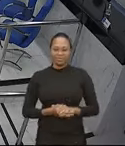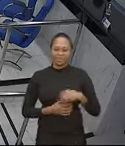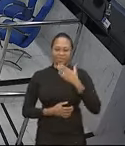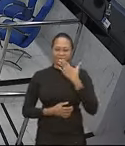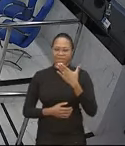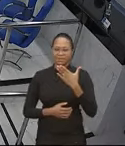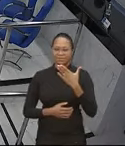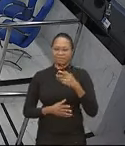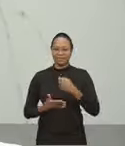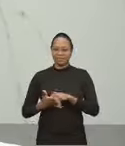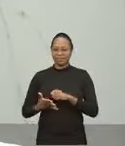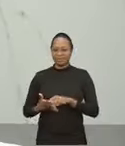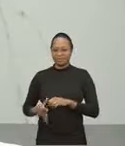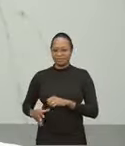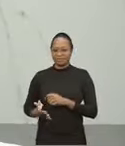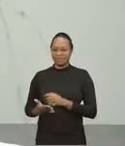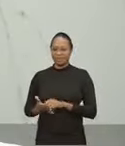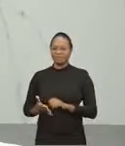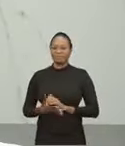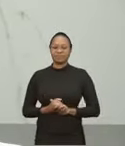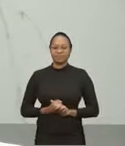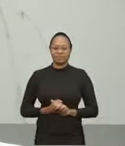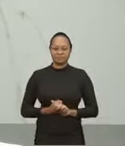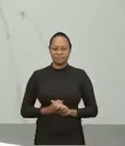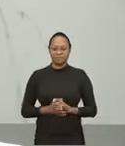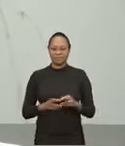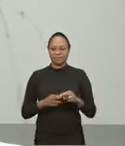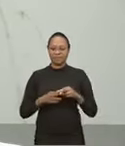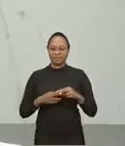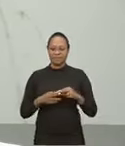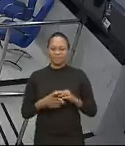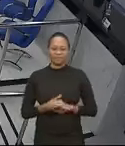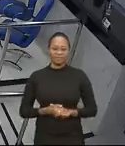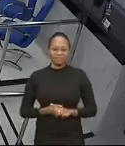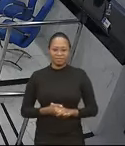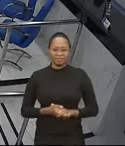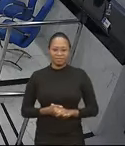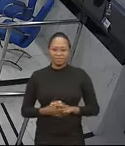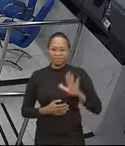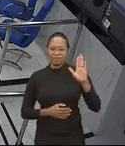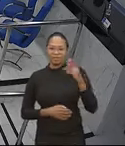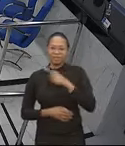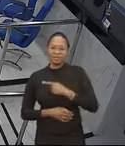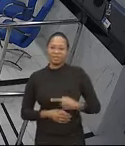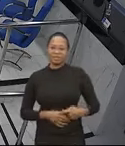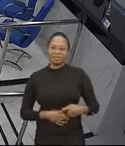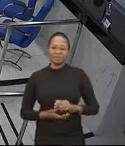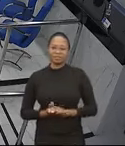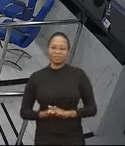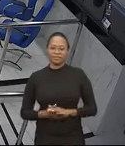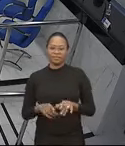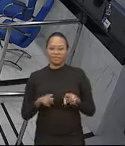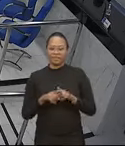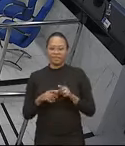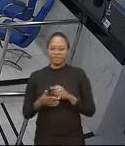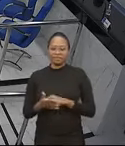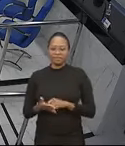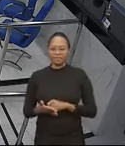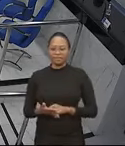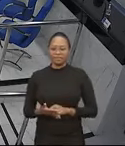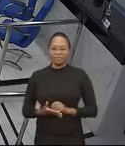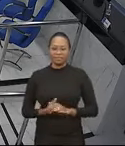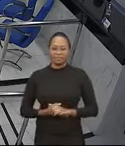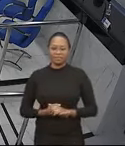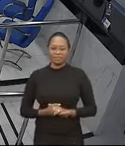excelência, a subscrição desse requerimento. Senhor presidente, a bancada da União Brasil também pede para... União